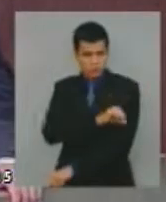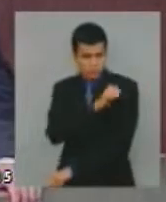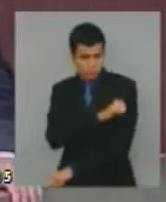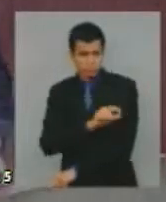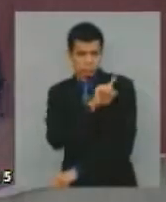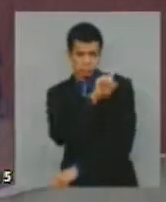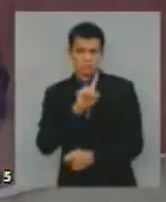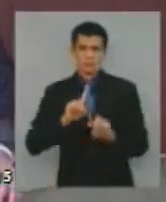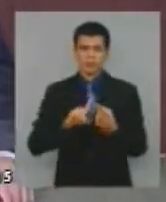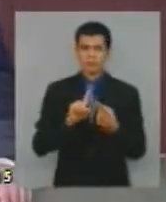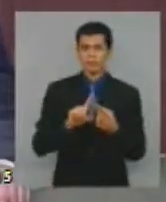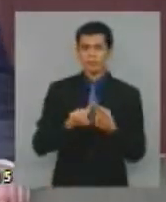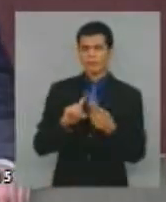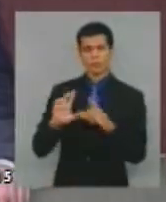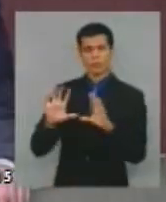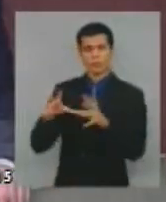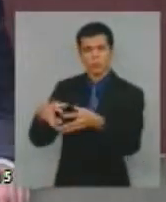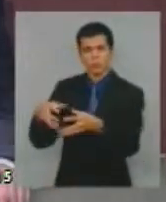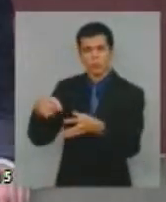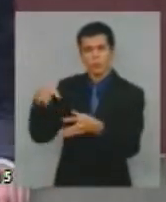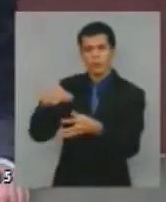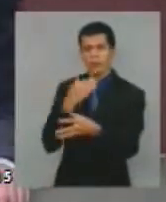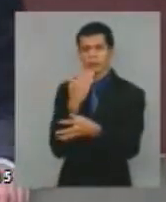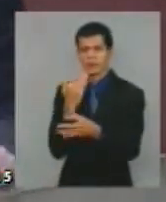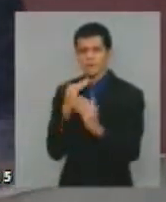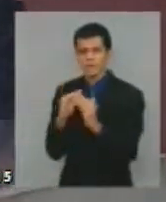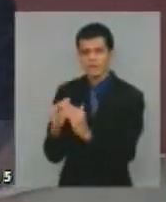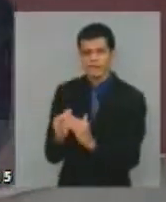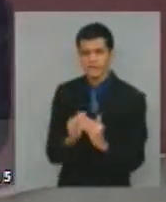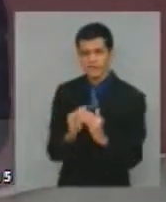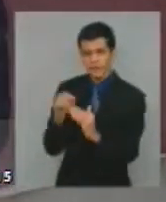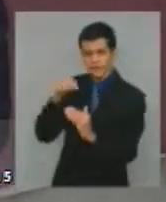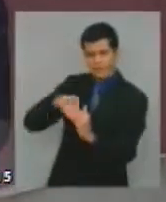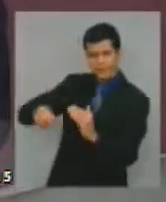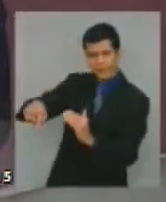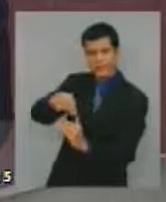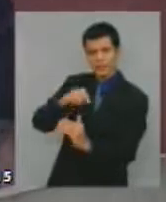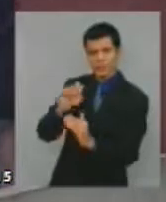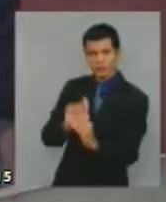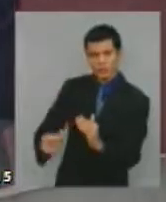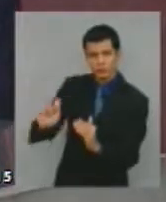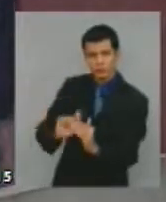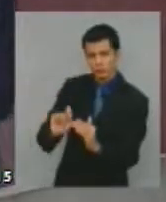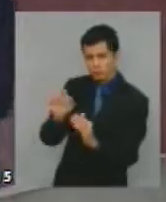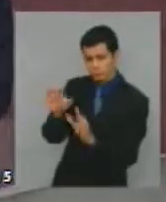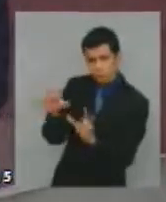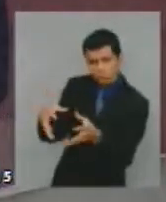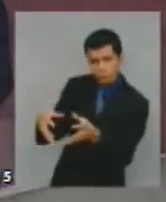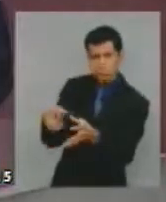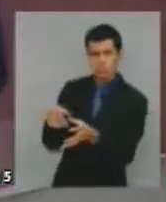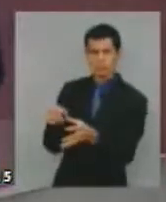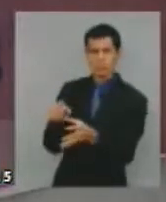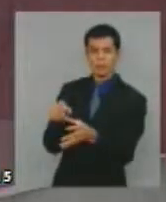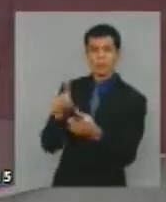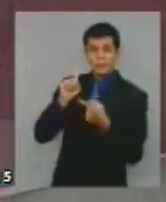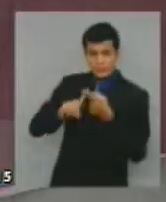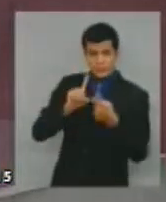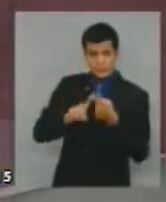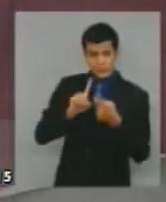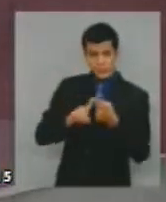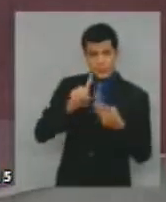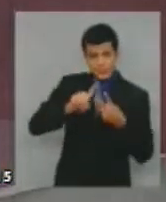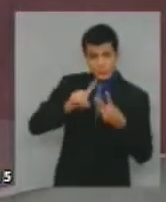respeitada no Brasil, e especialmente no tema da violência, o UNICEF, o Fundo das Nações Unidas para a